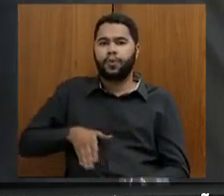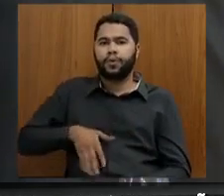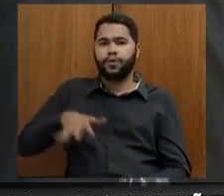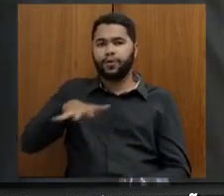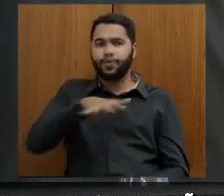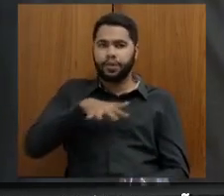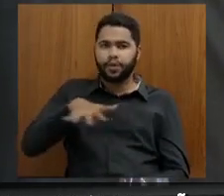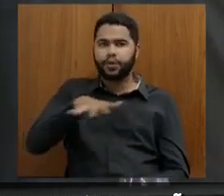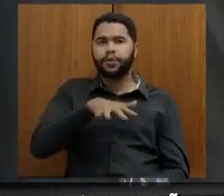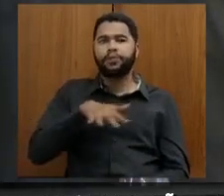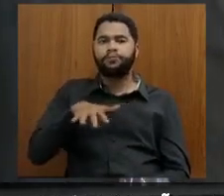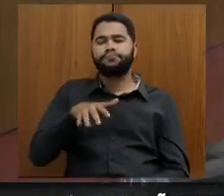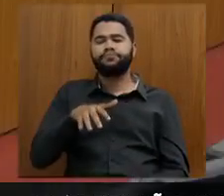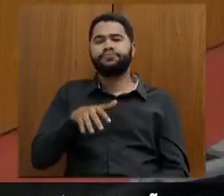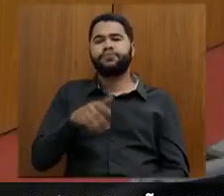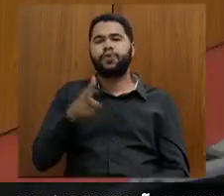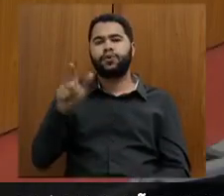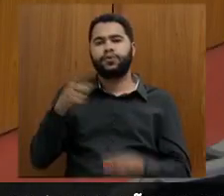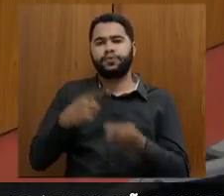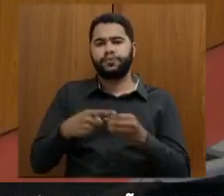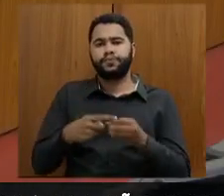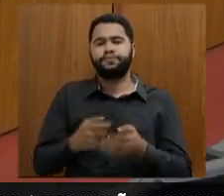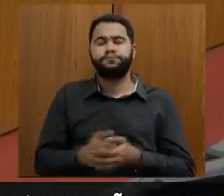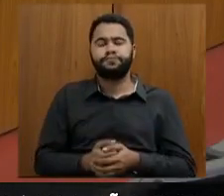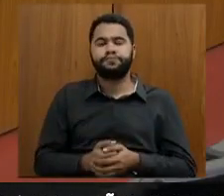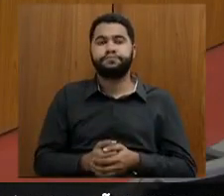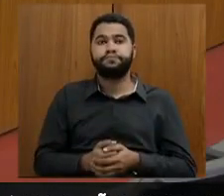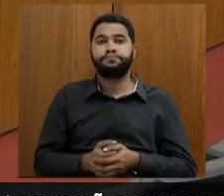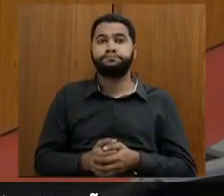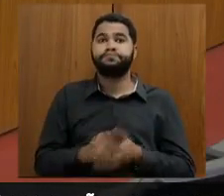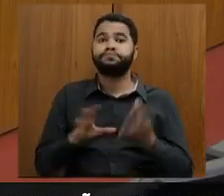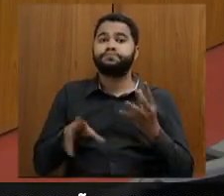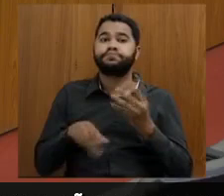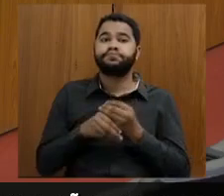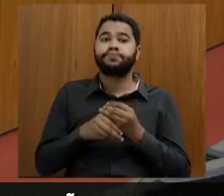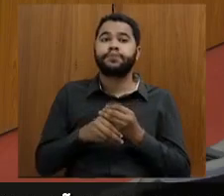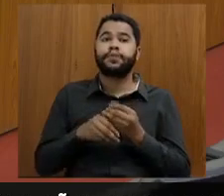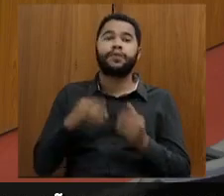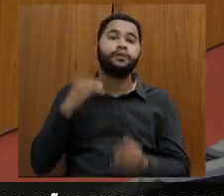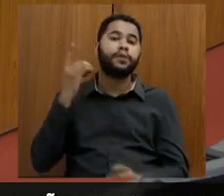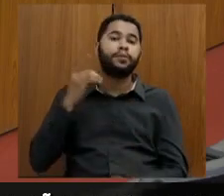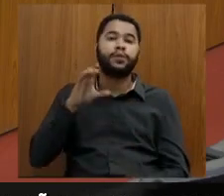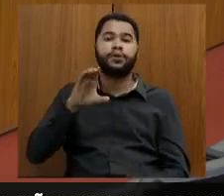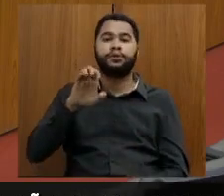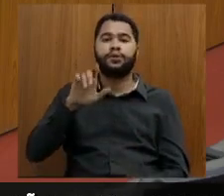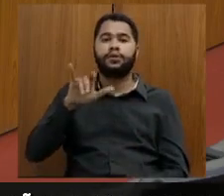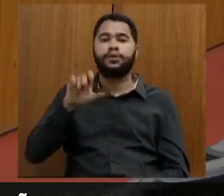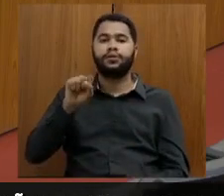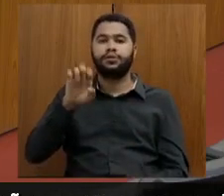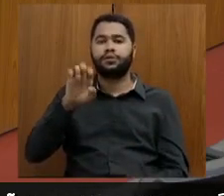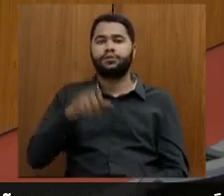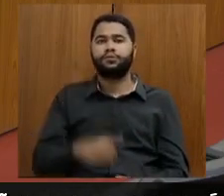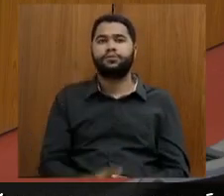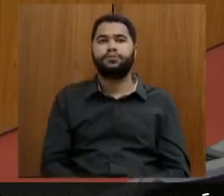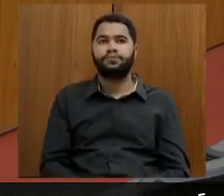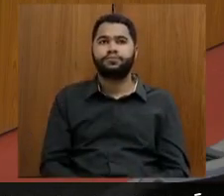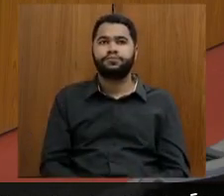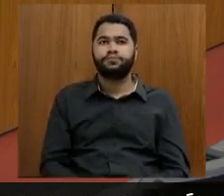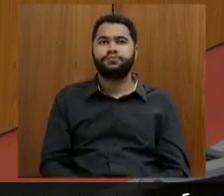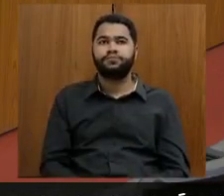lá na região de Pratápolis Muito obrigado qual suas orações serão executadas cereja viola é